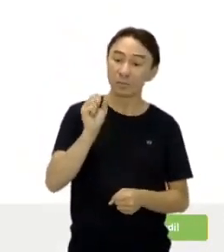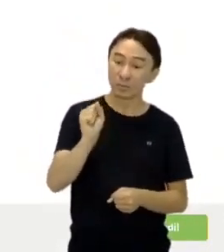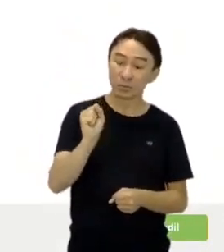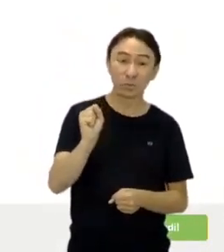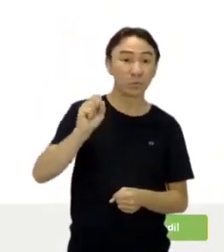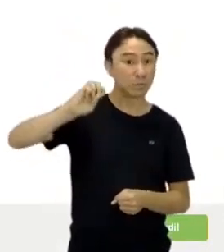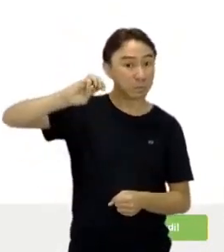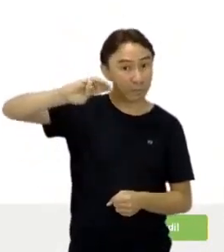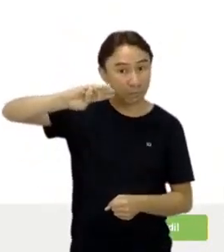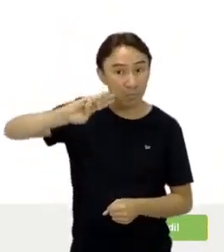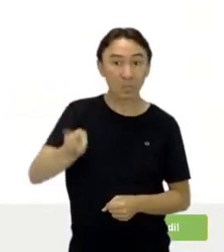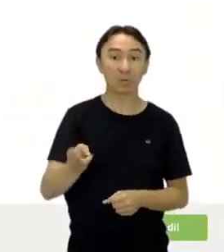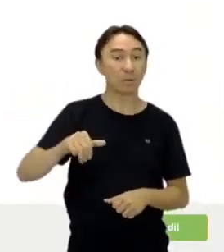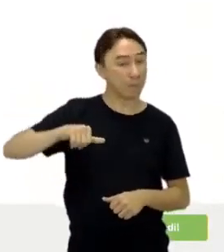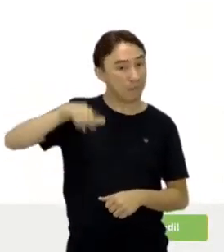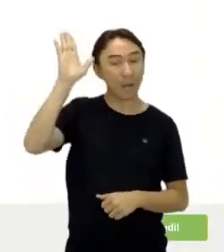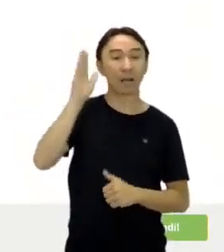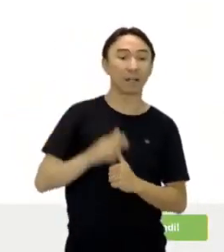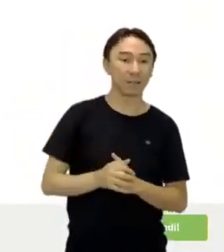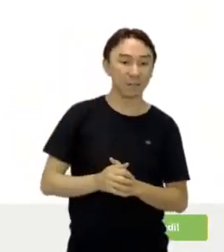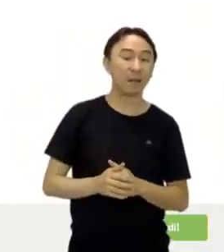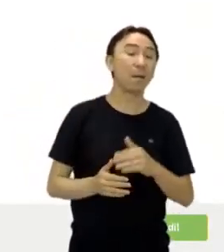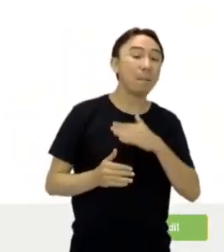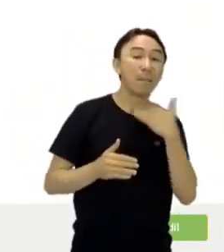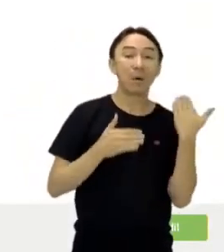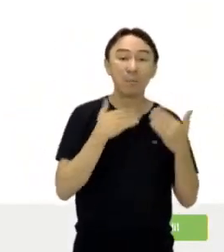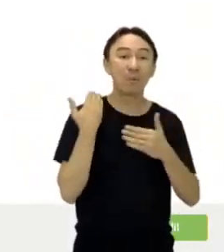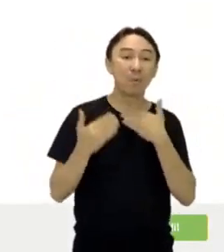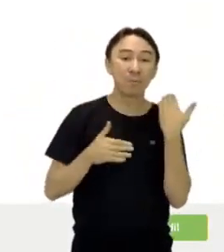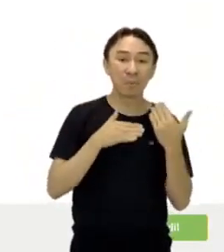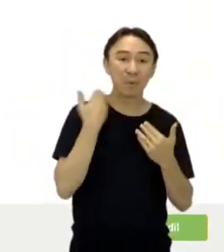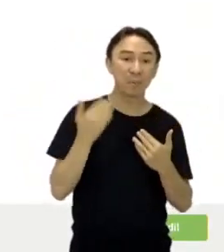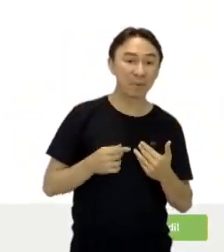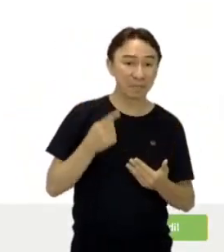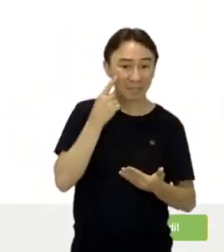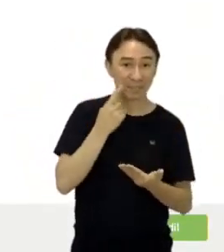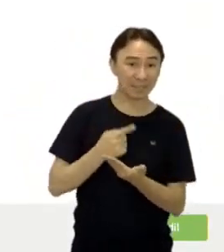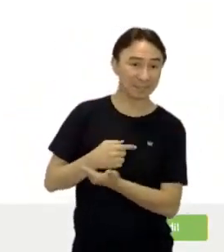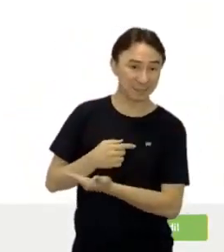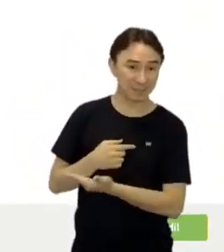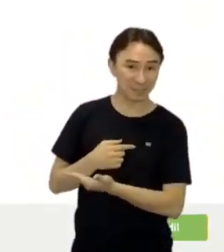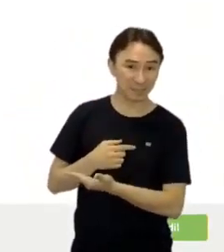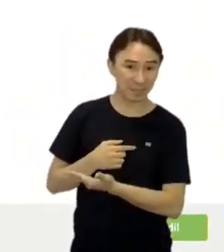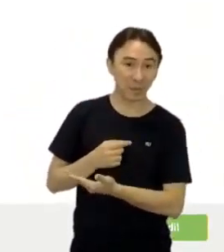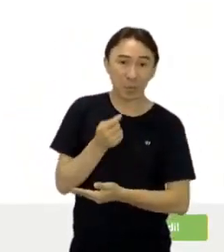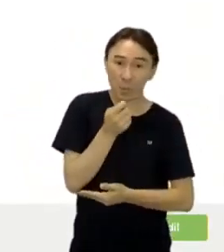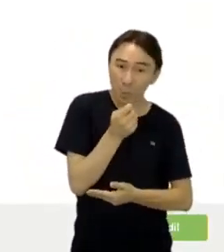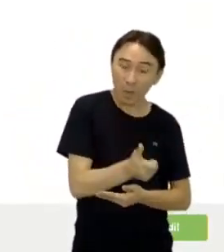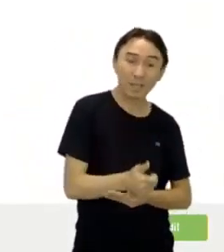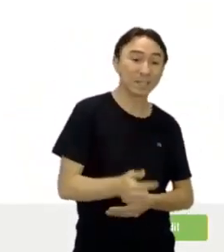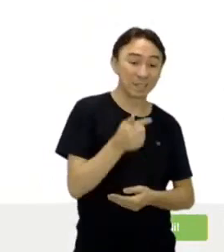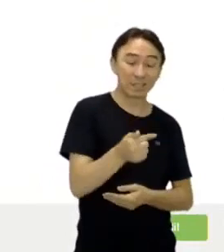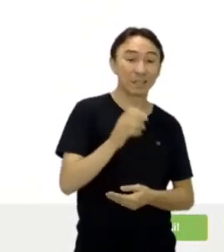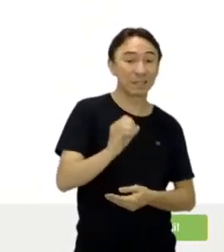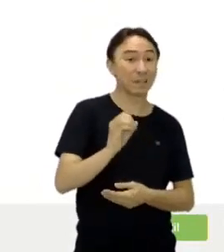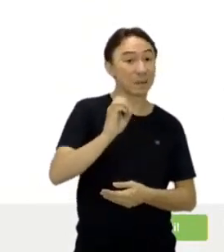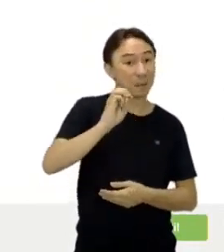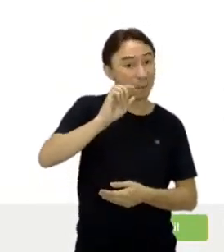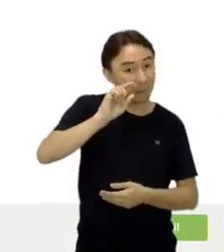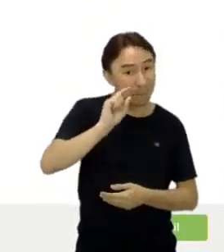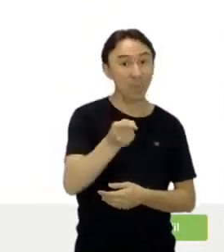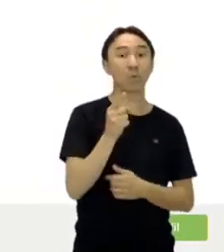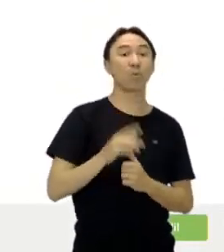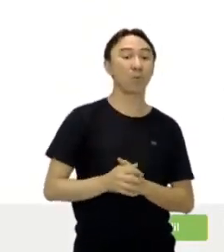mortes hoje, quase 70 mil mortes, isso aí nós estamos falando do mundo, tá? Nós estamos falando só do Brasil, não. Mortes este ano